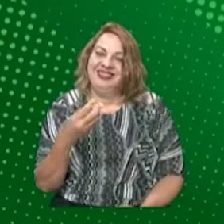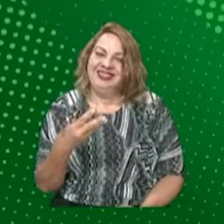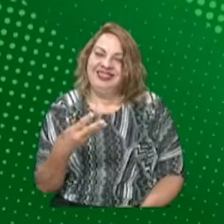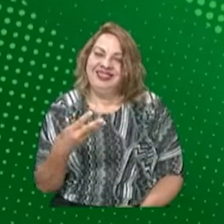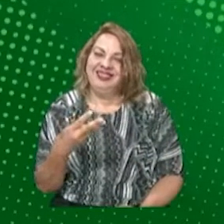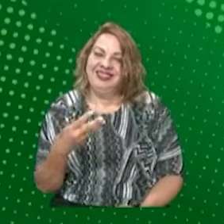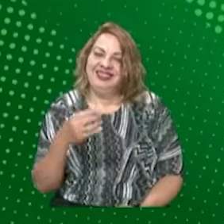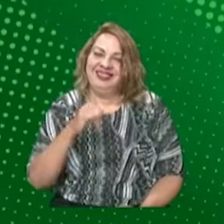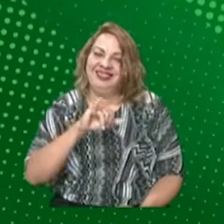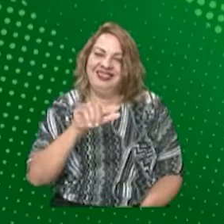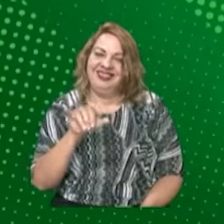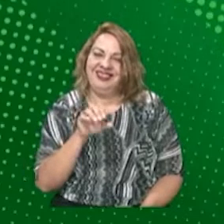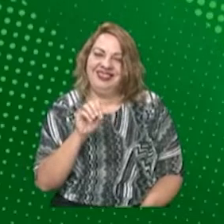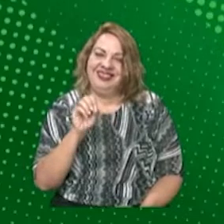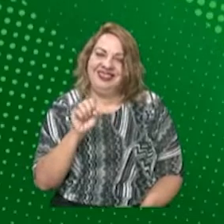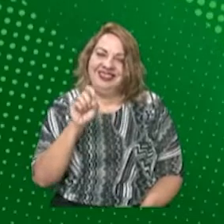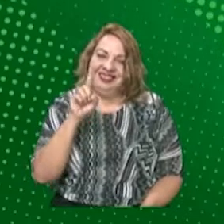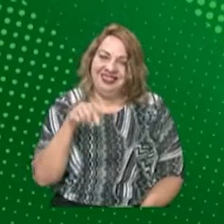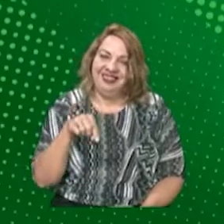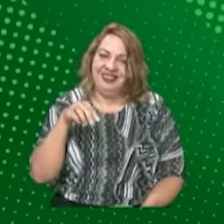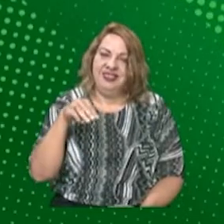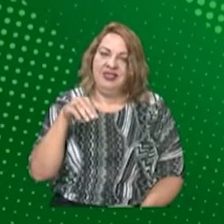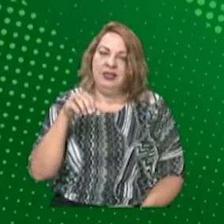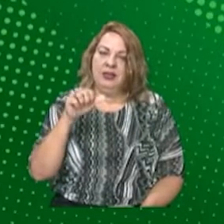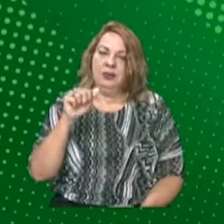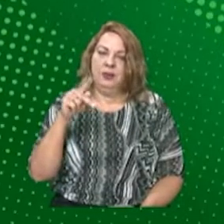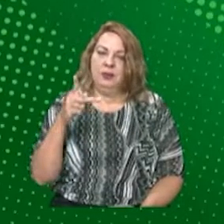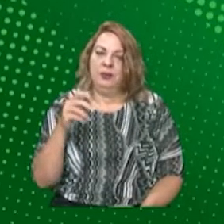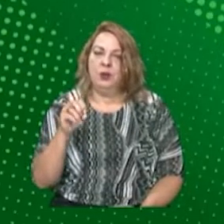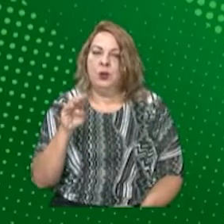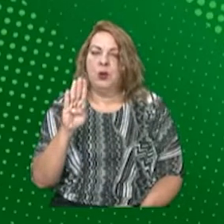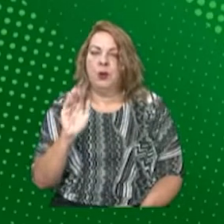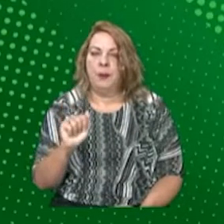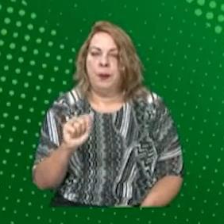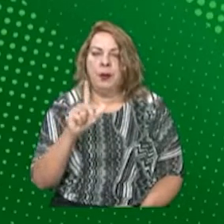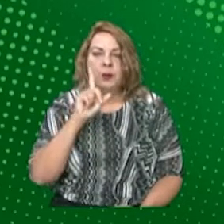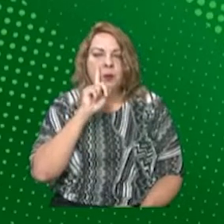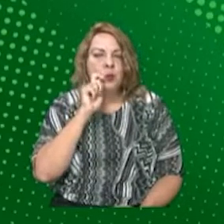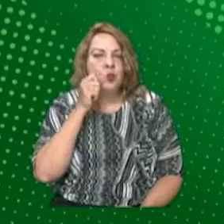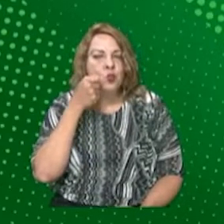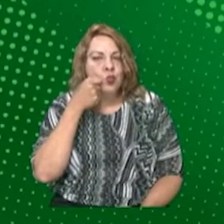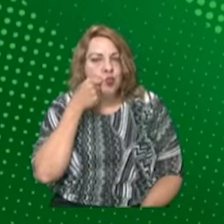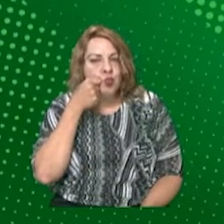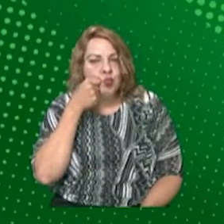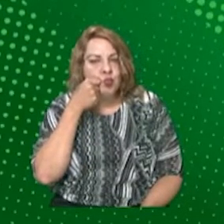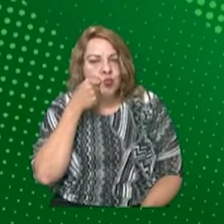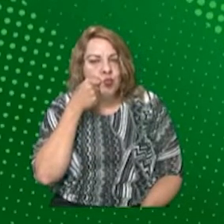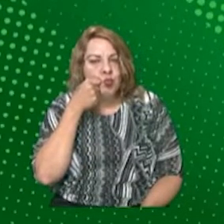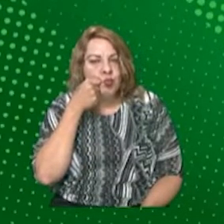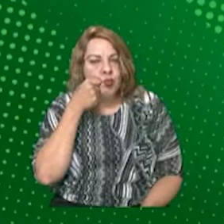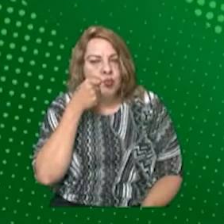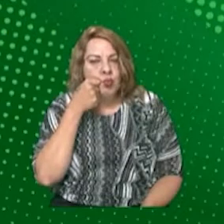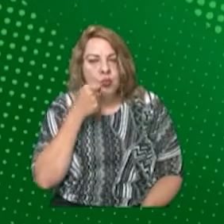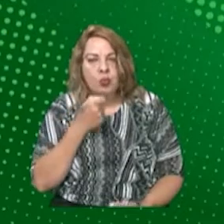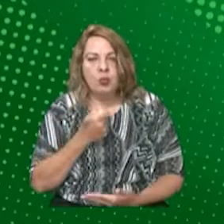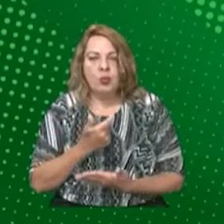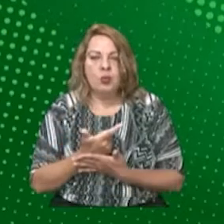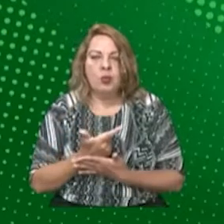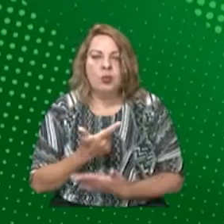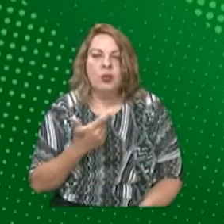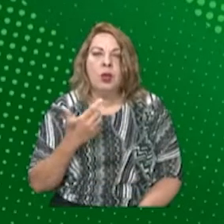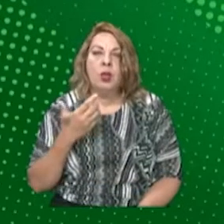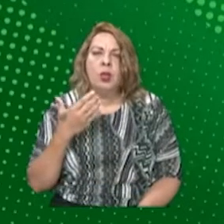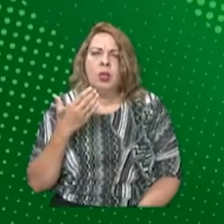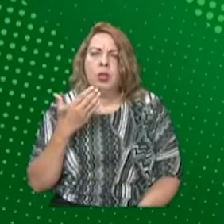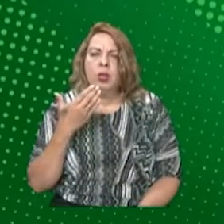018763, José Manhoba, de Aracaju, adquiriu com docinho, a